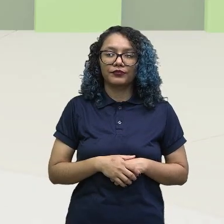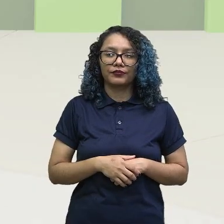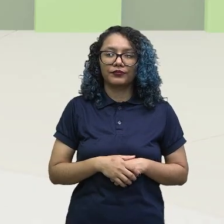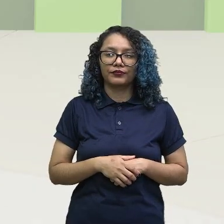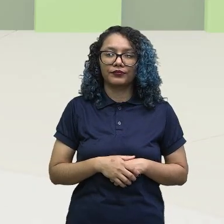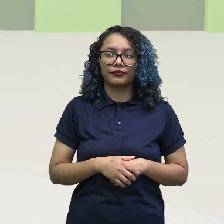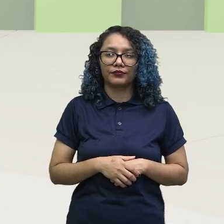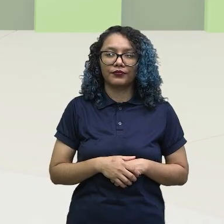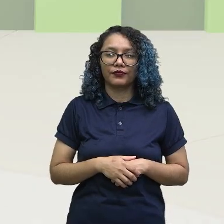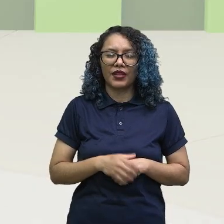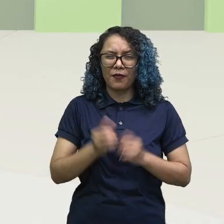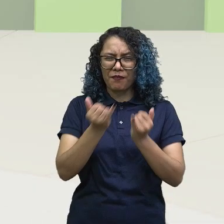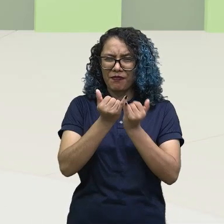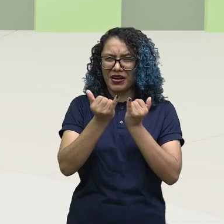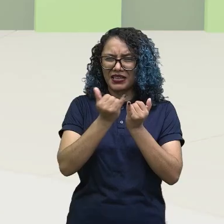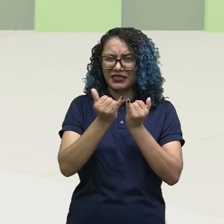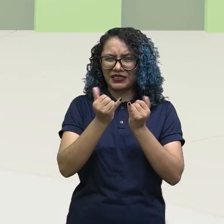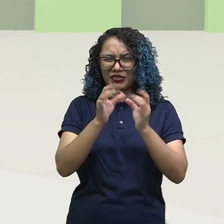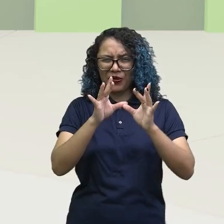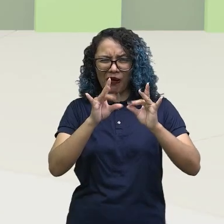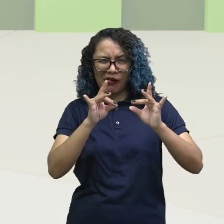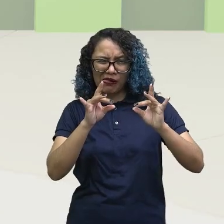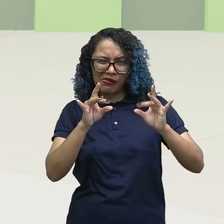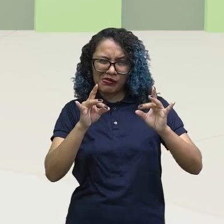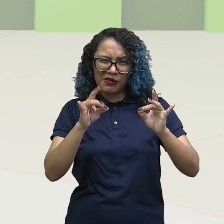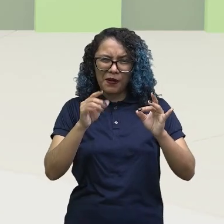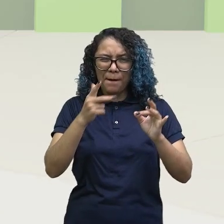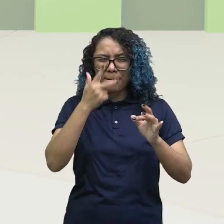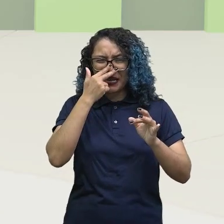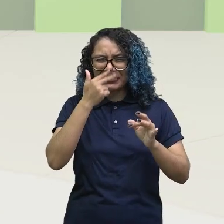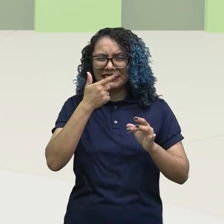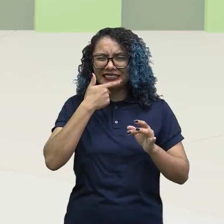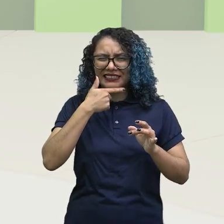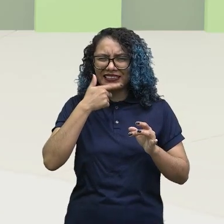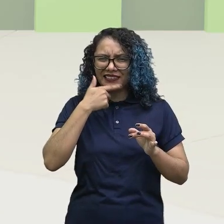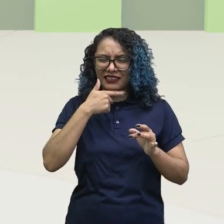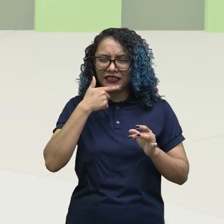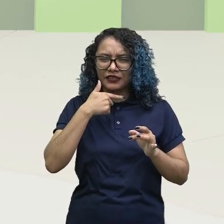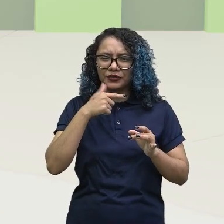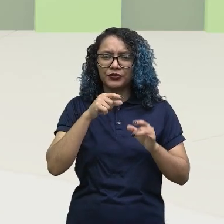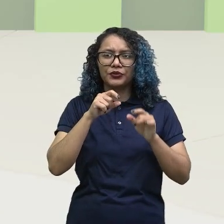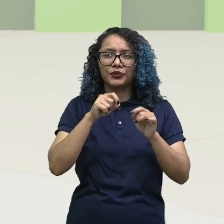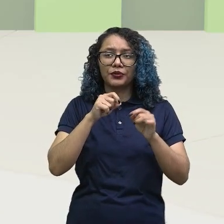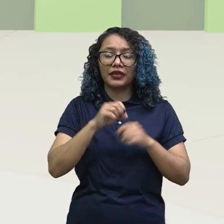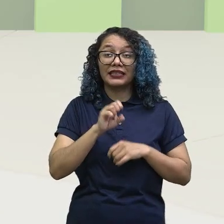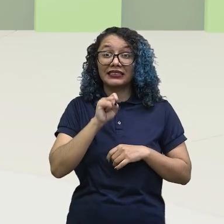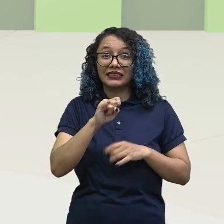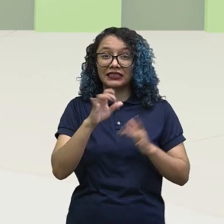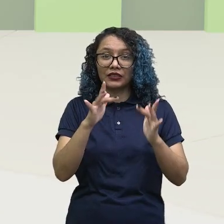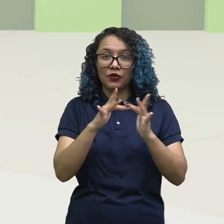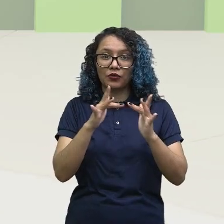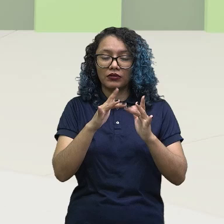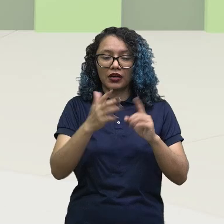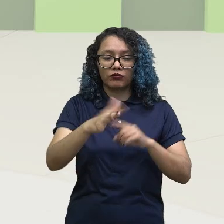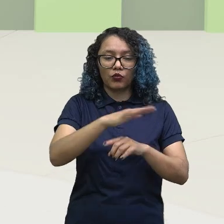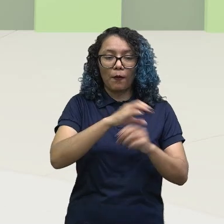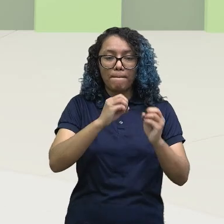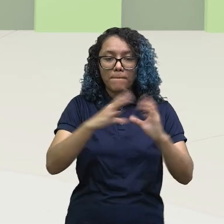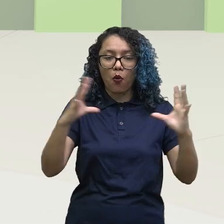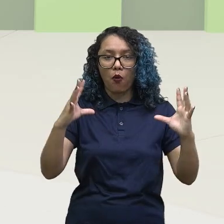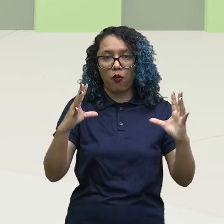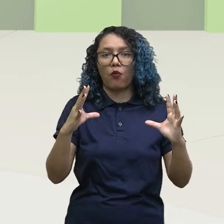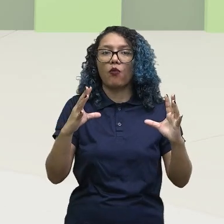ele parece uma pasta, tá? Um queijo, a gente pode colocar dessa forma, que ao entrar em contato com o ambiente, ele pega fogo do